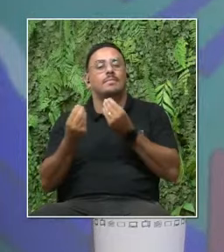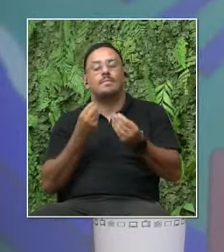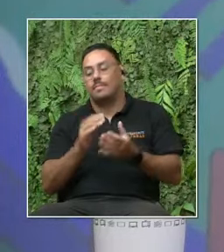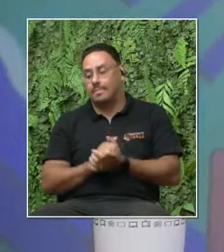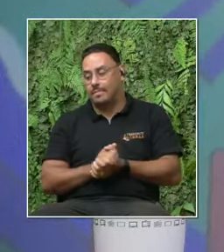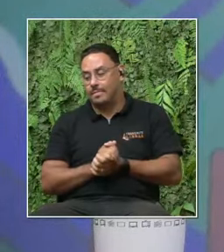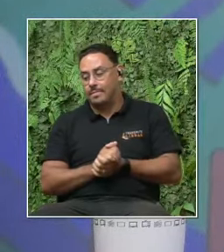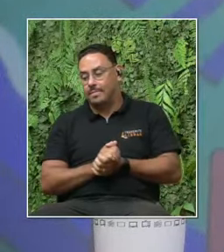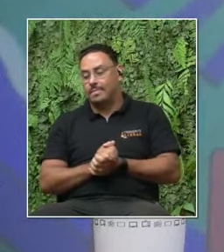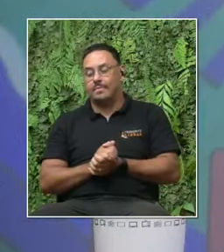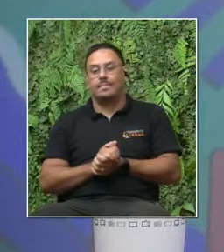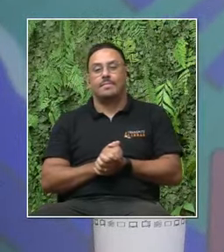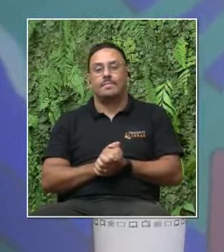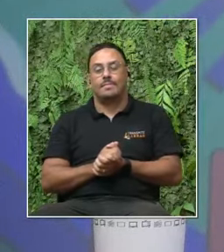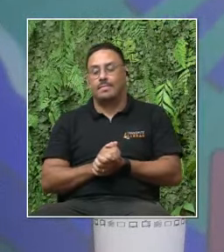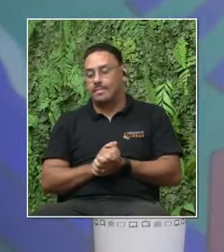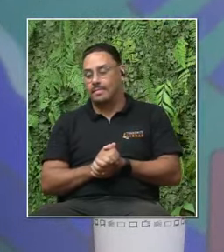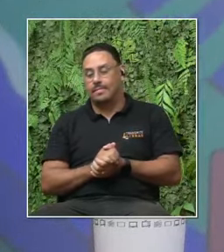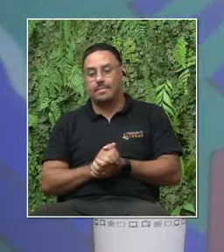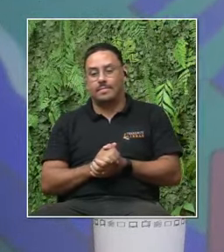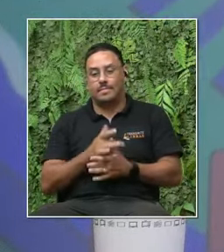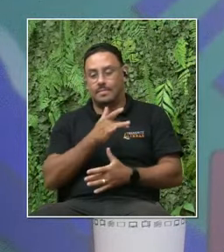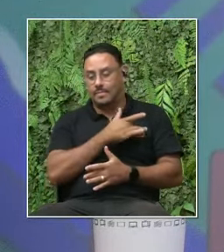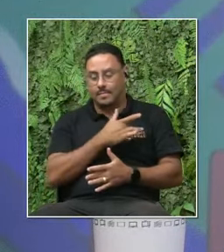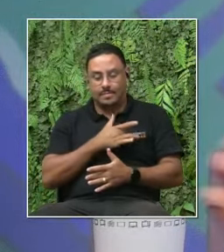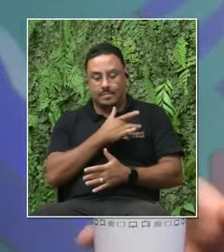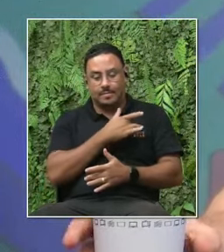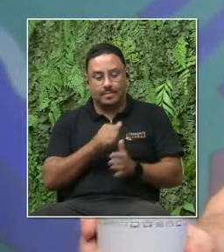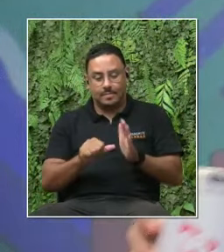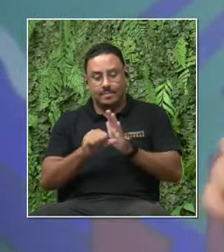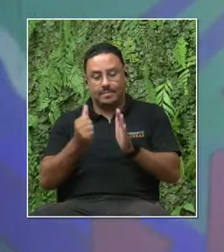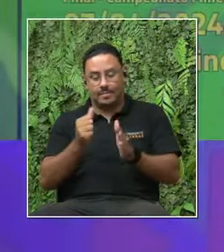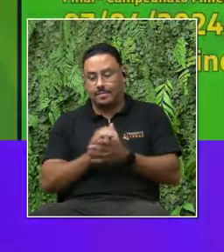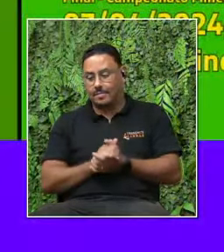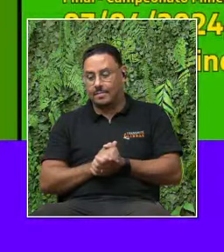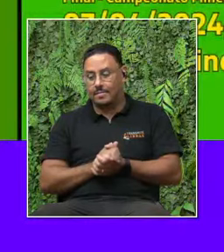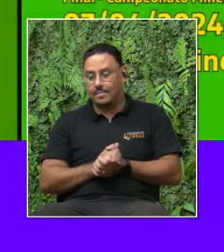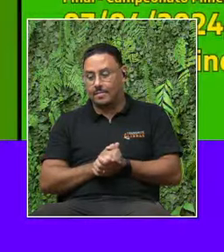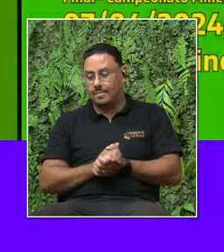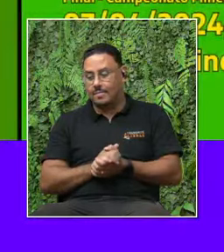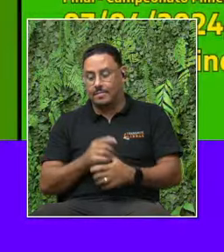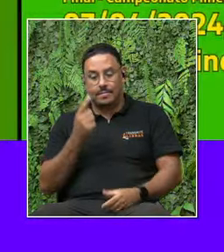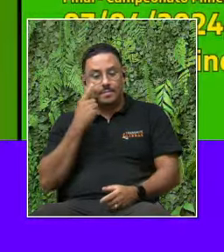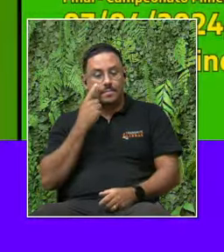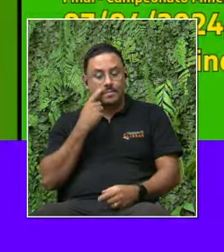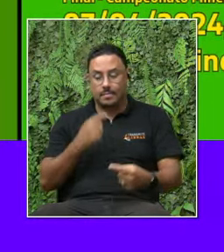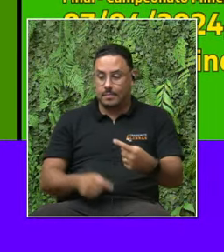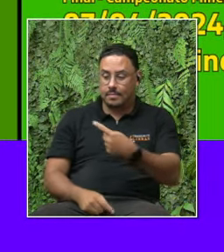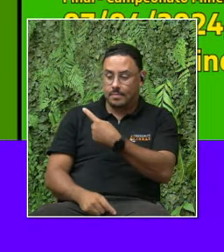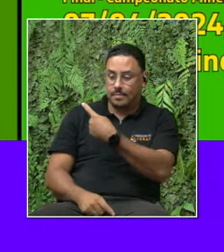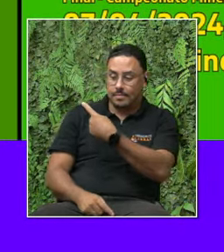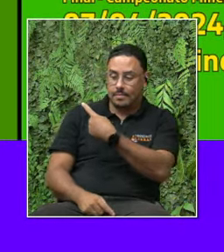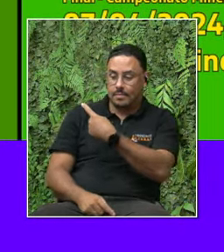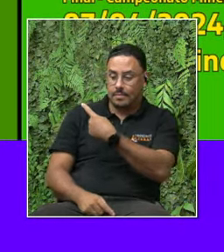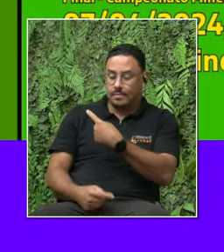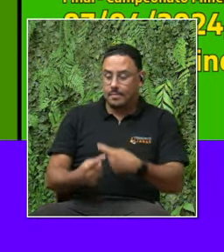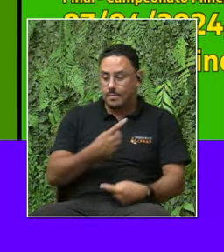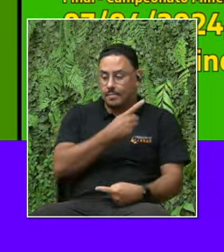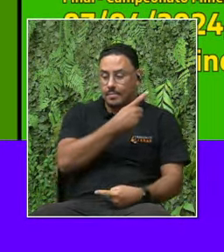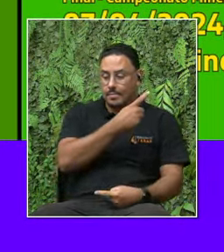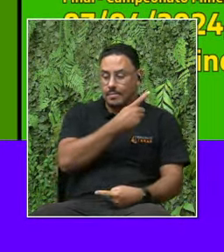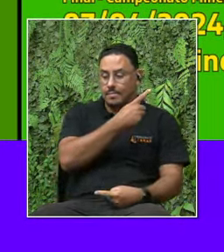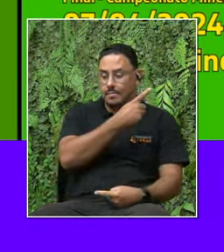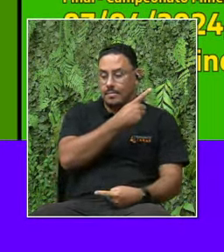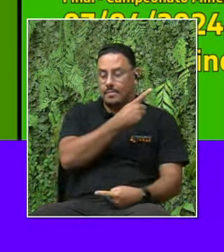espetáculo tocinho Cruzeiro Cruzeiro Cruzeiro Cruzeiro